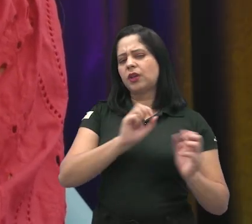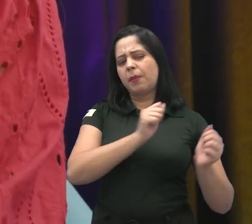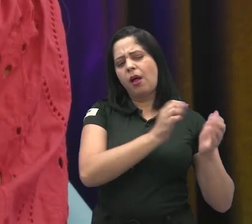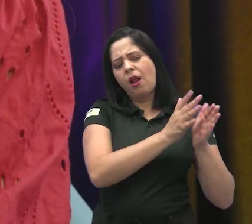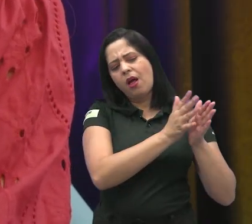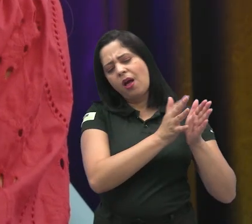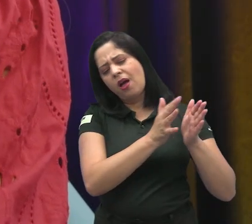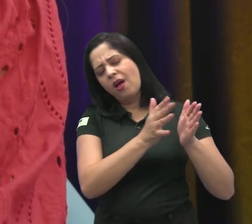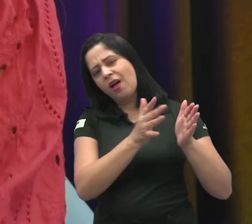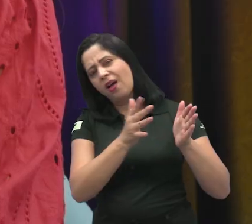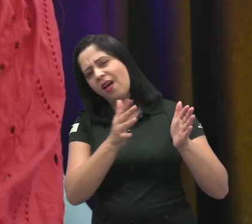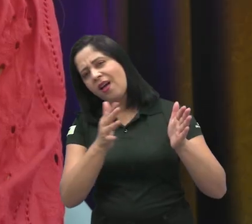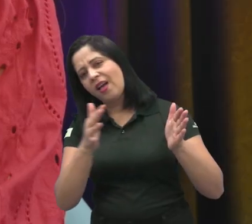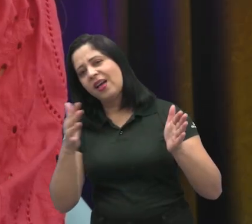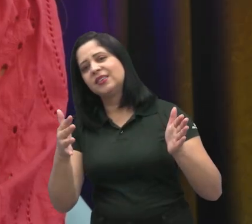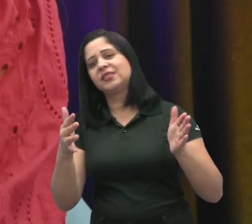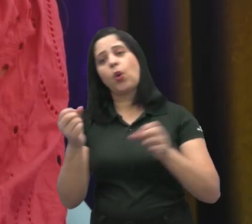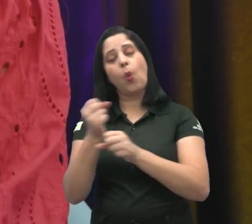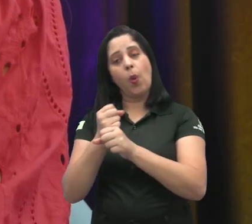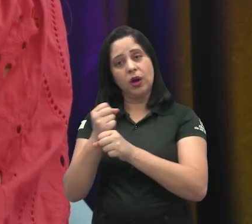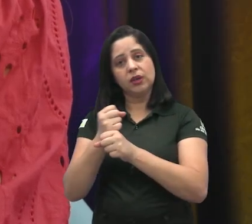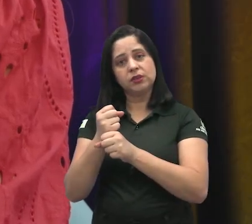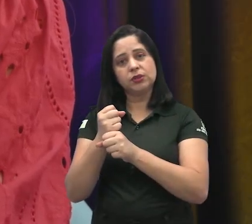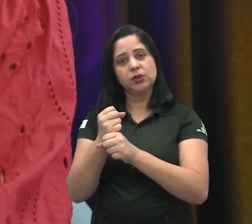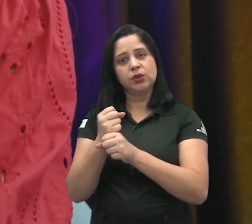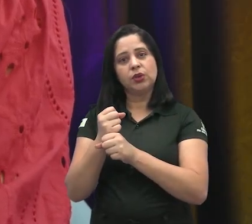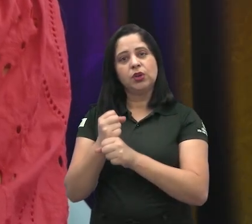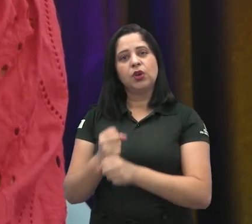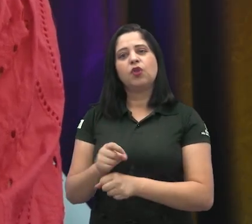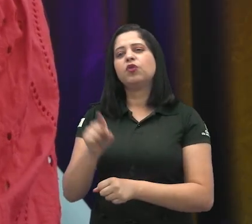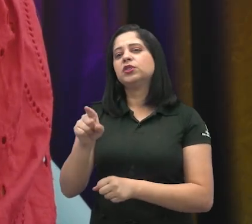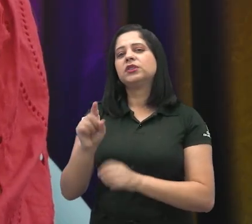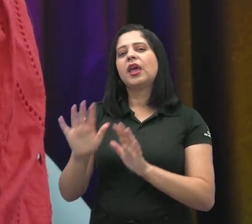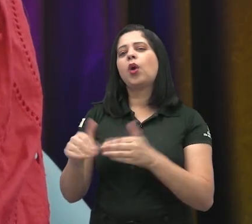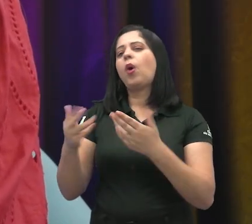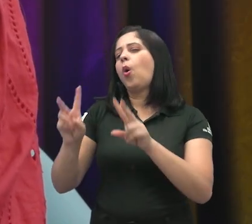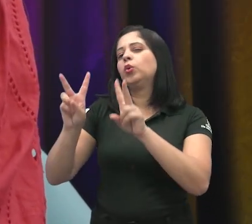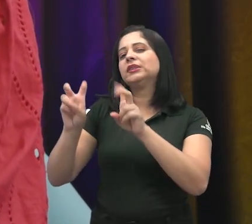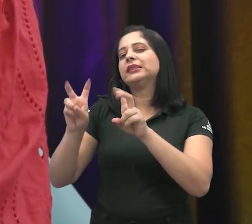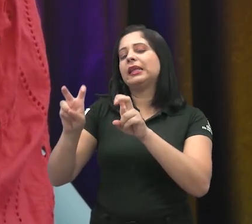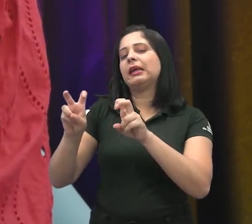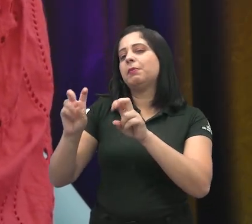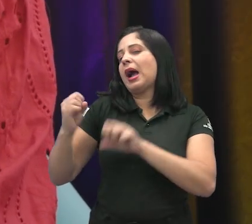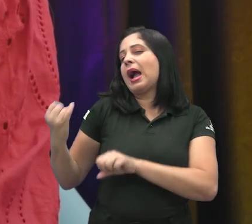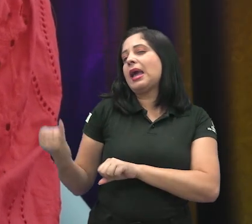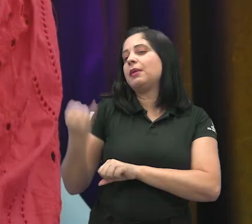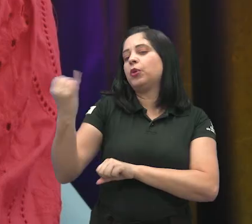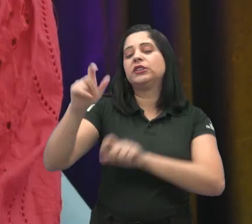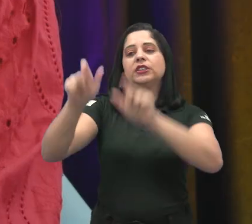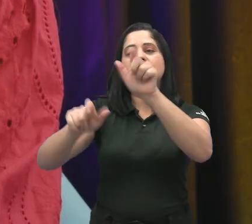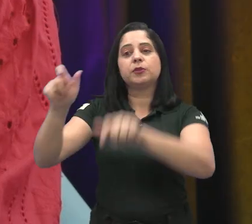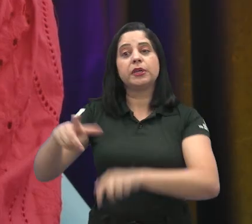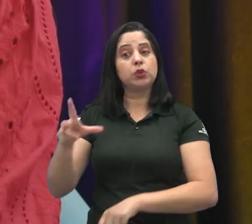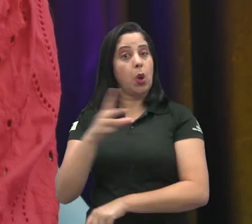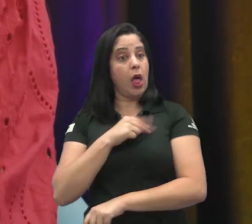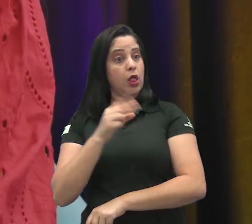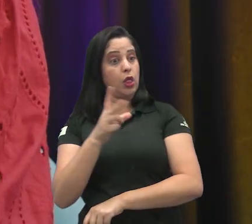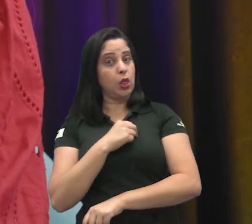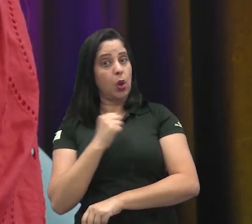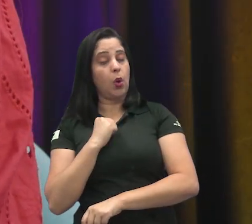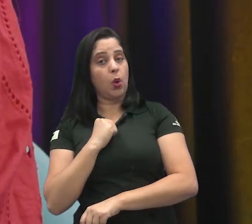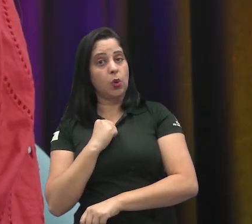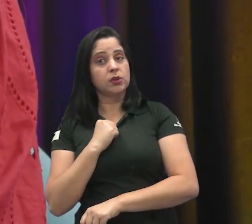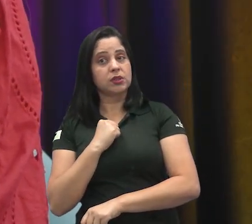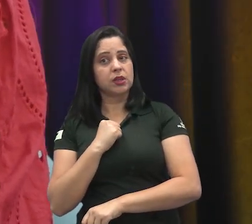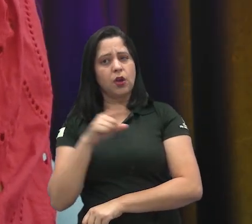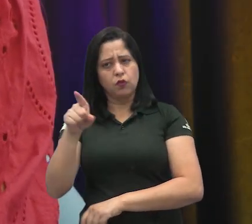vivenciou nessa nova experiência você achou relevante, né? Que o público mais falou assim, nossa, que talvez você